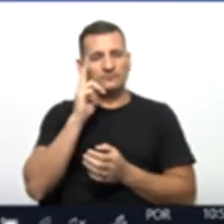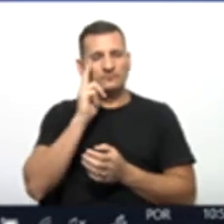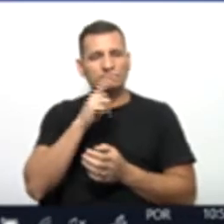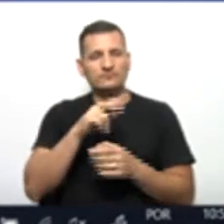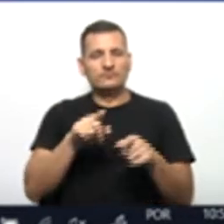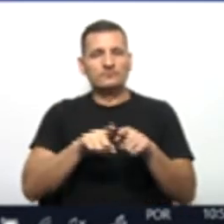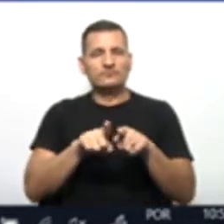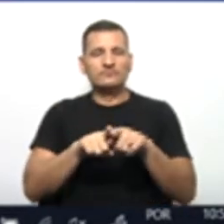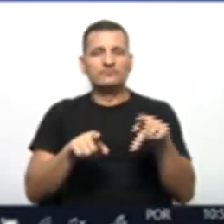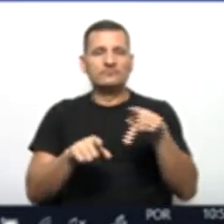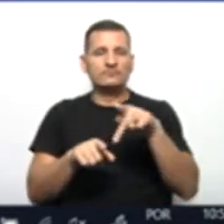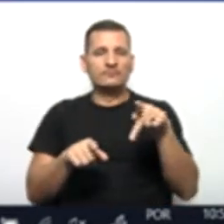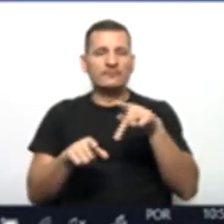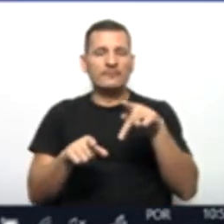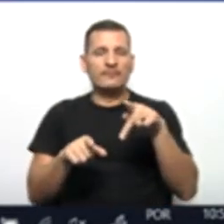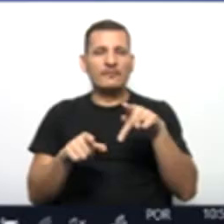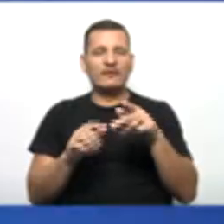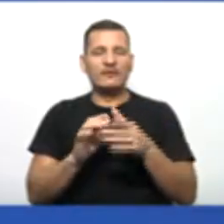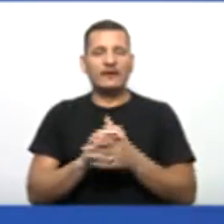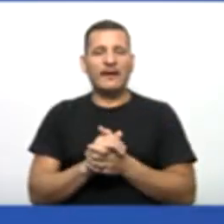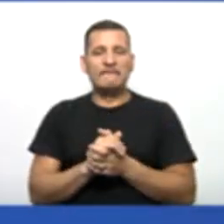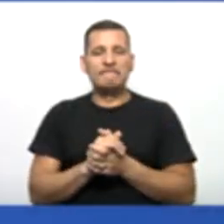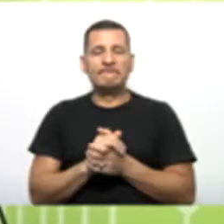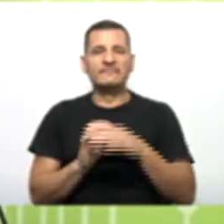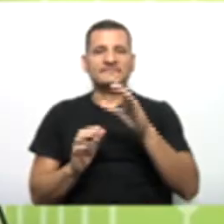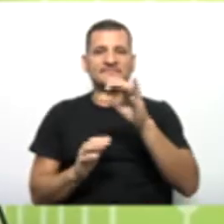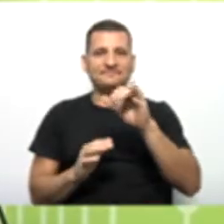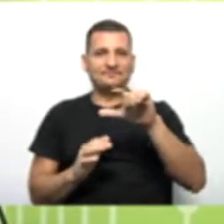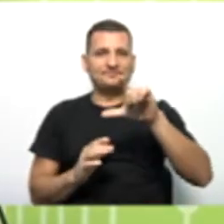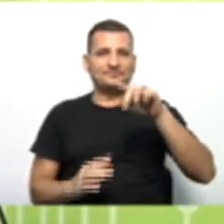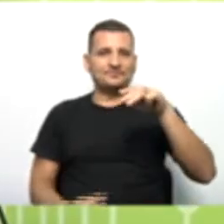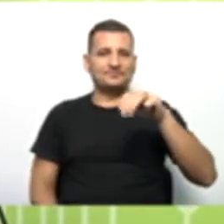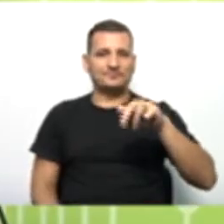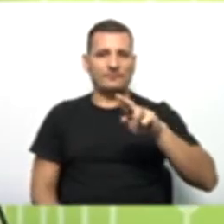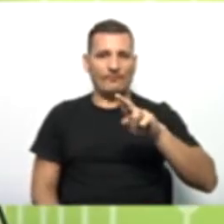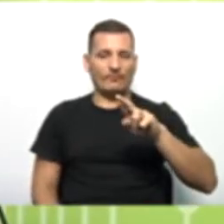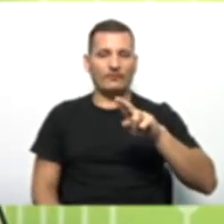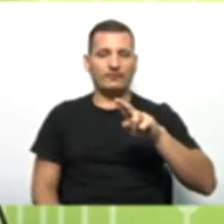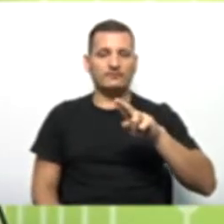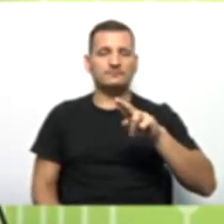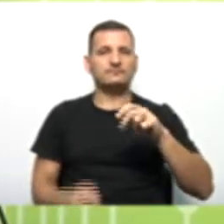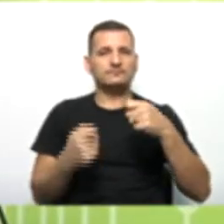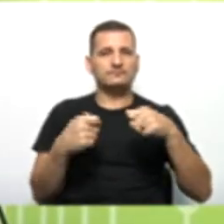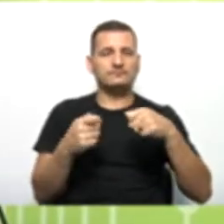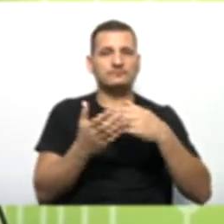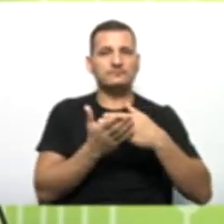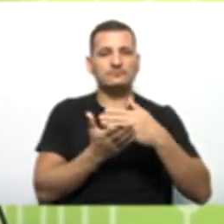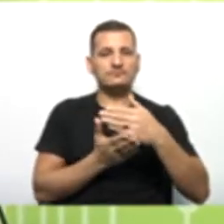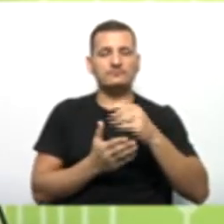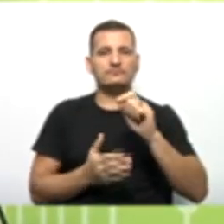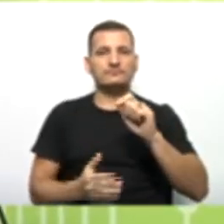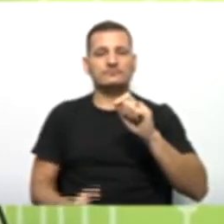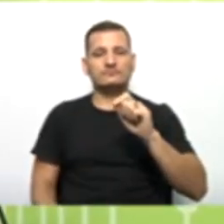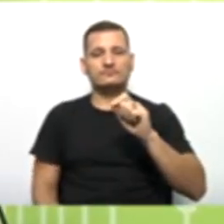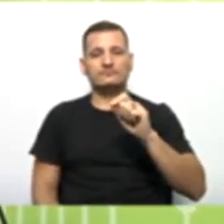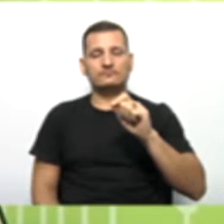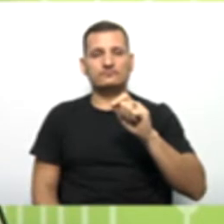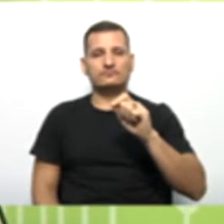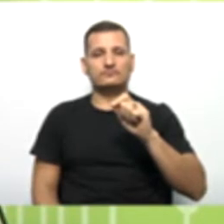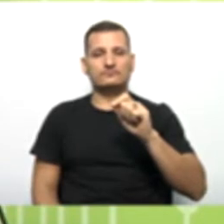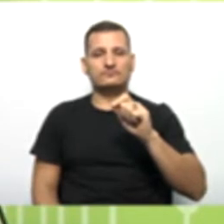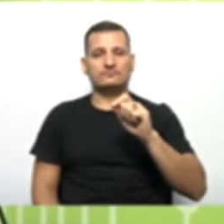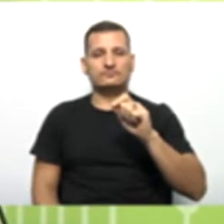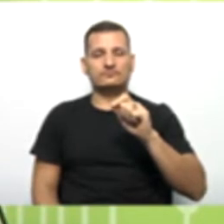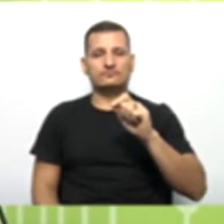o professor se uma temos que iniciar o observer antes